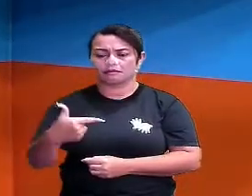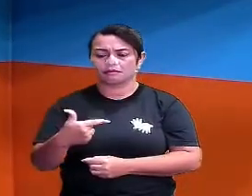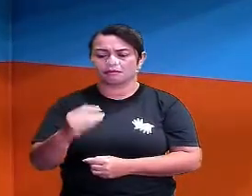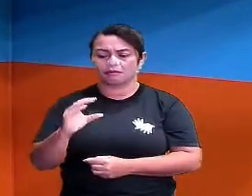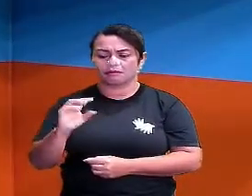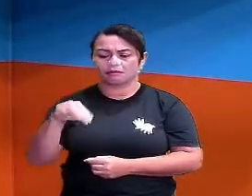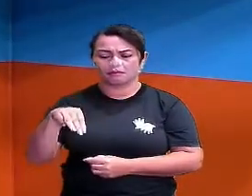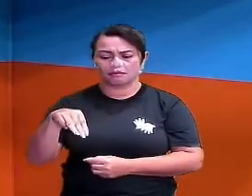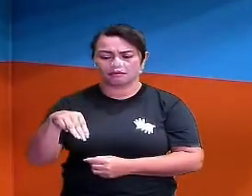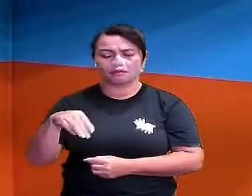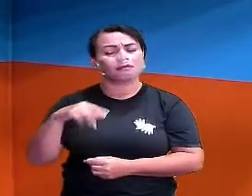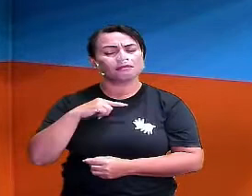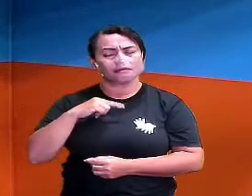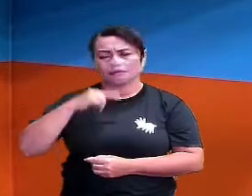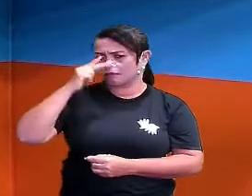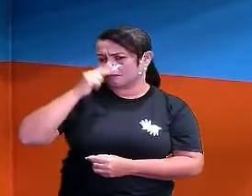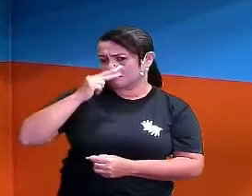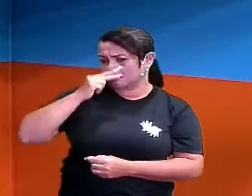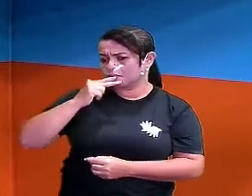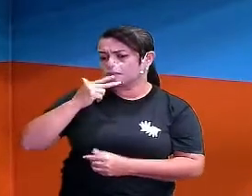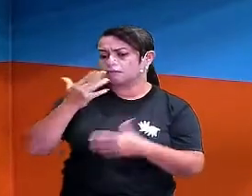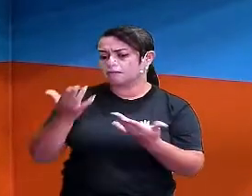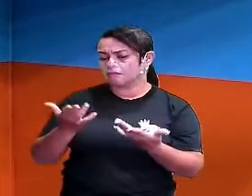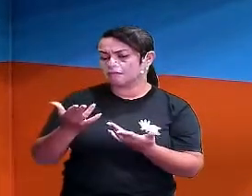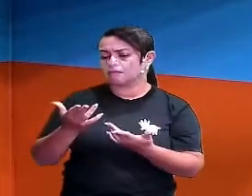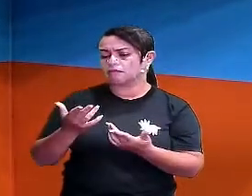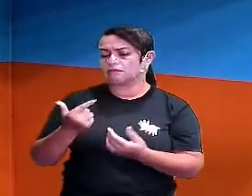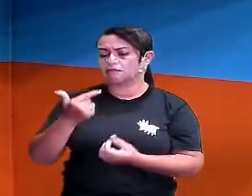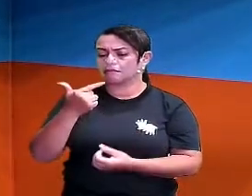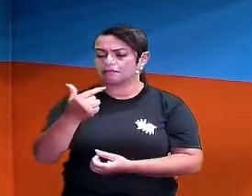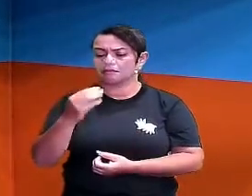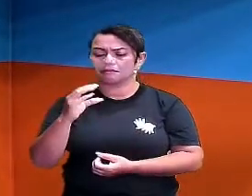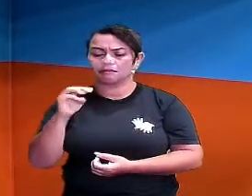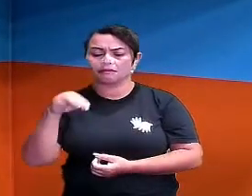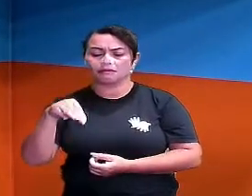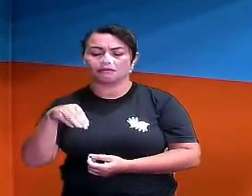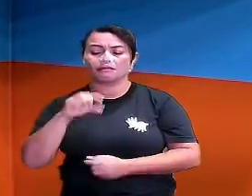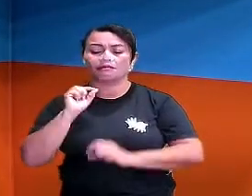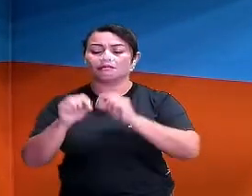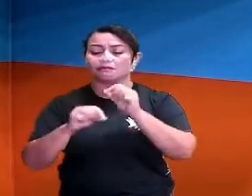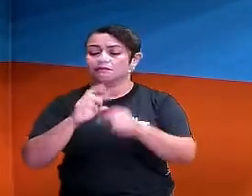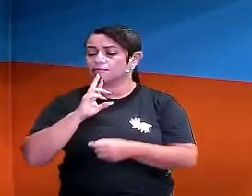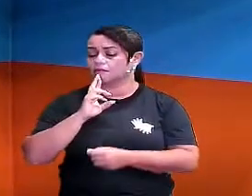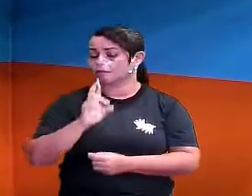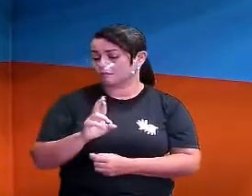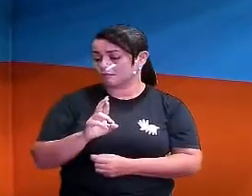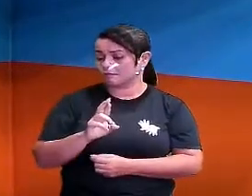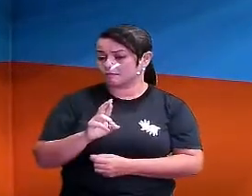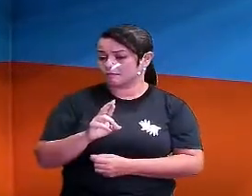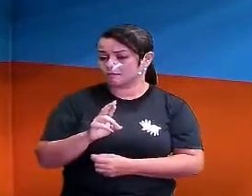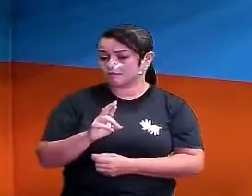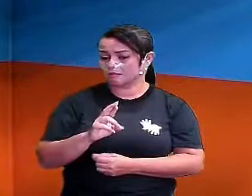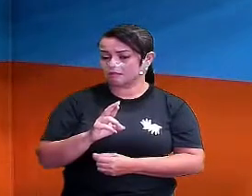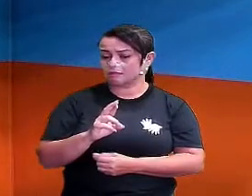de lado. Se tem a mesma medida e ele marcou lá 2 centímetros, o que é que a gente vai ter aqui?